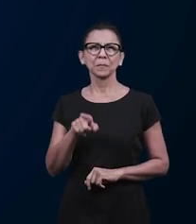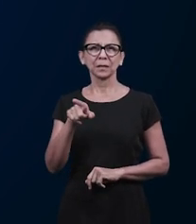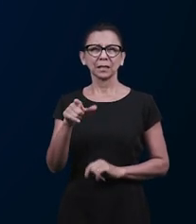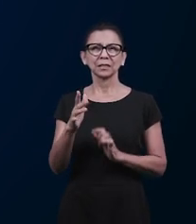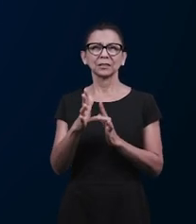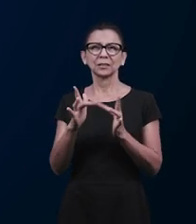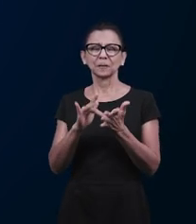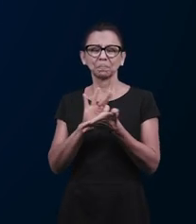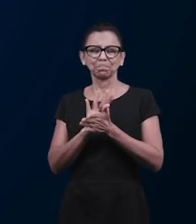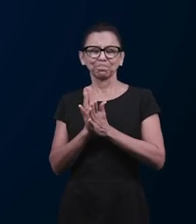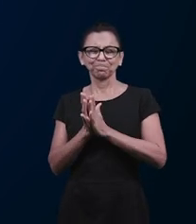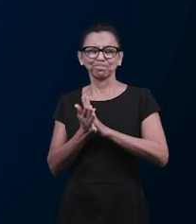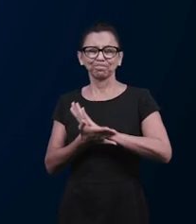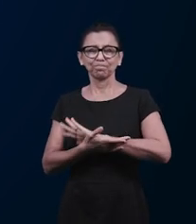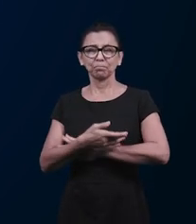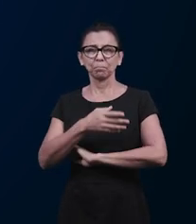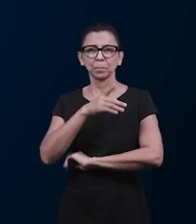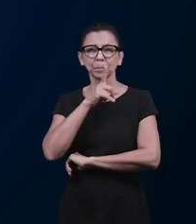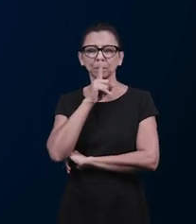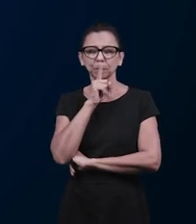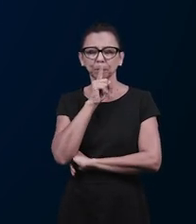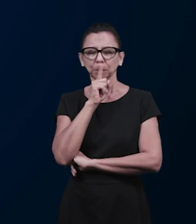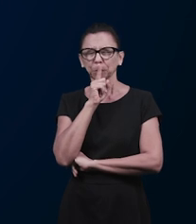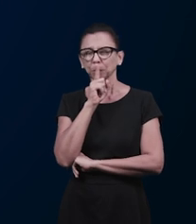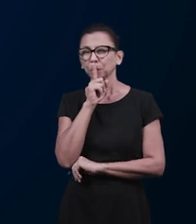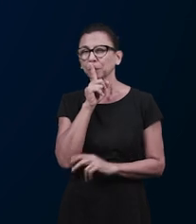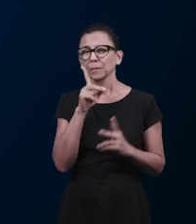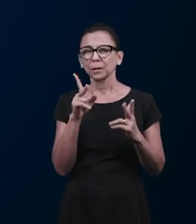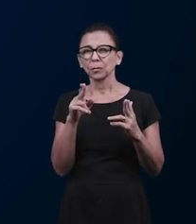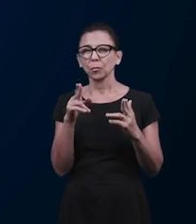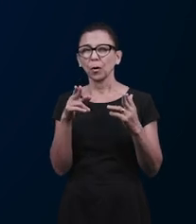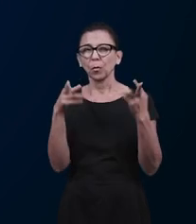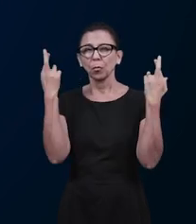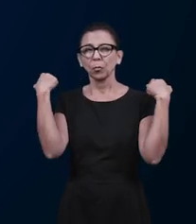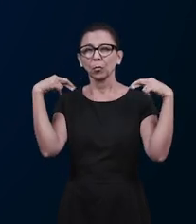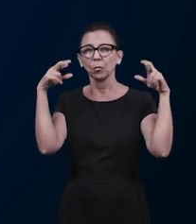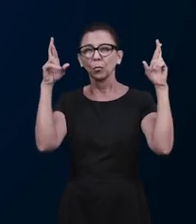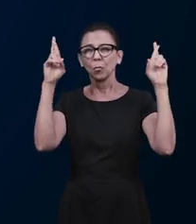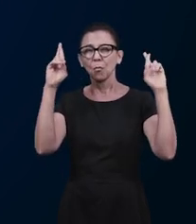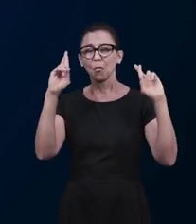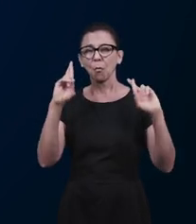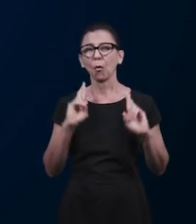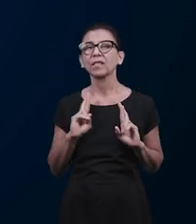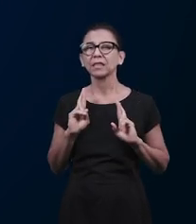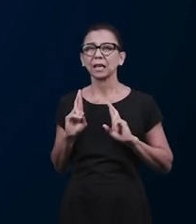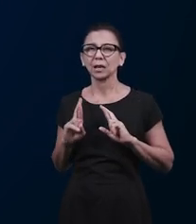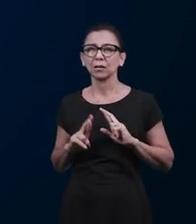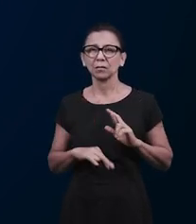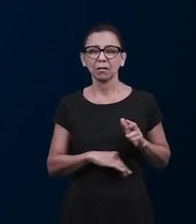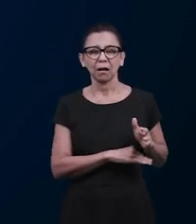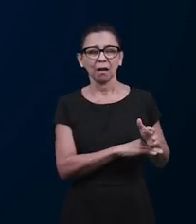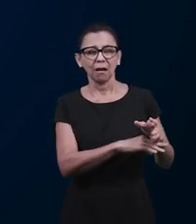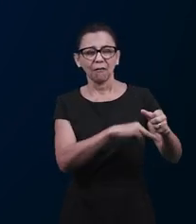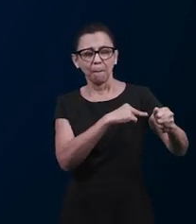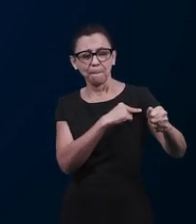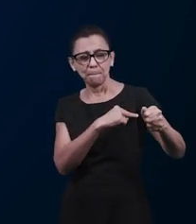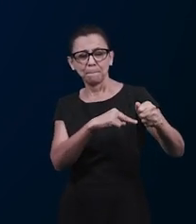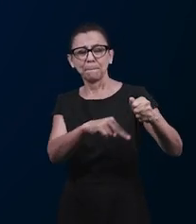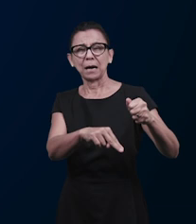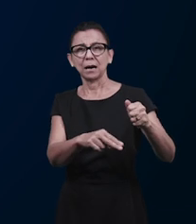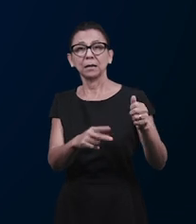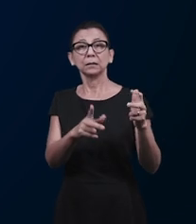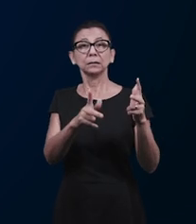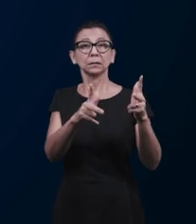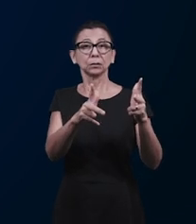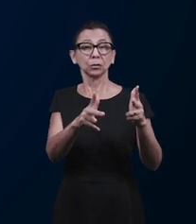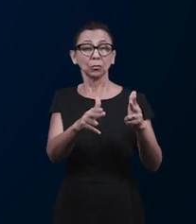mas não abriu a boca, como um cordeiro foi levado ao matadouro, e como a ovelha